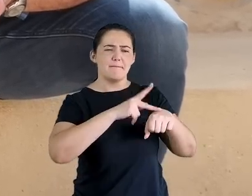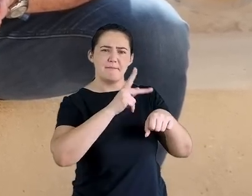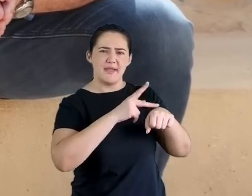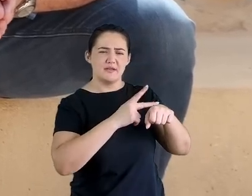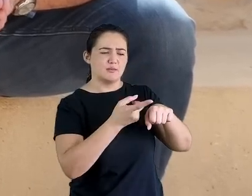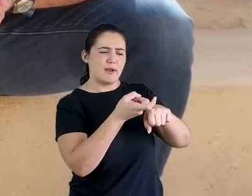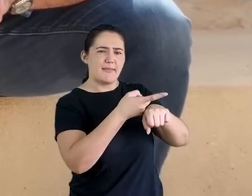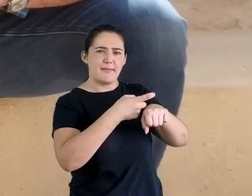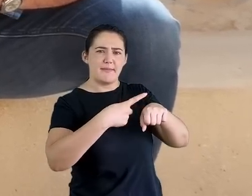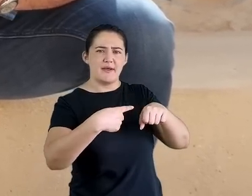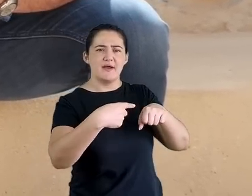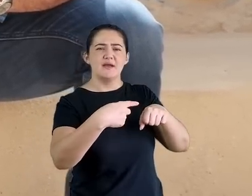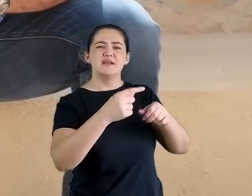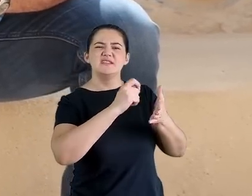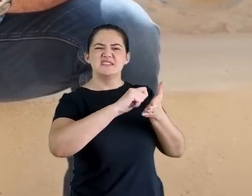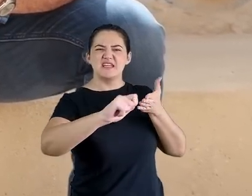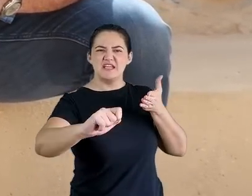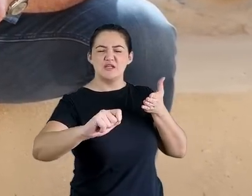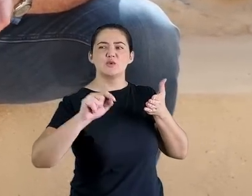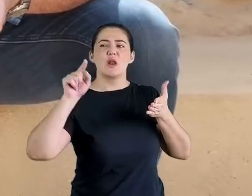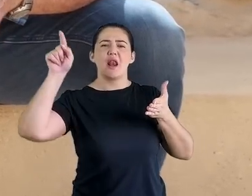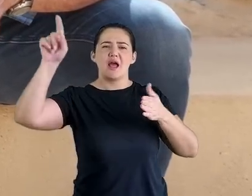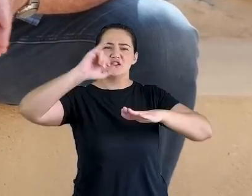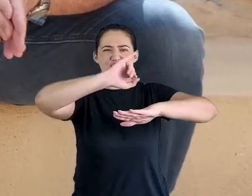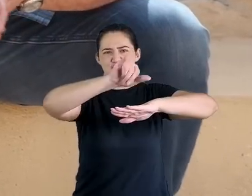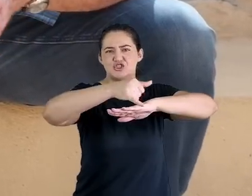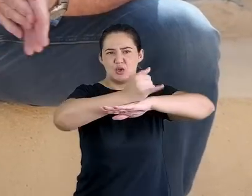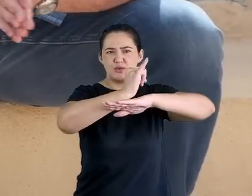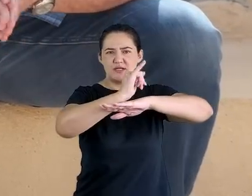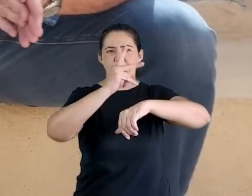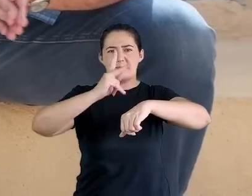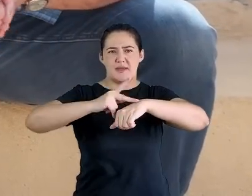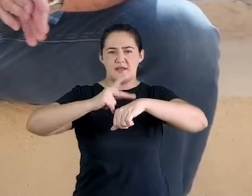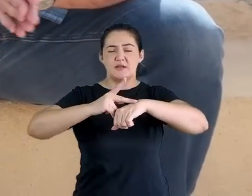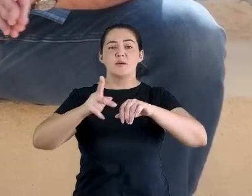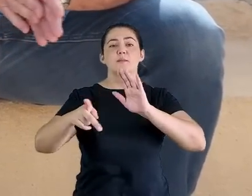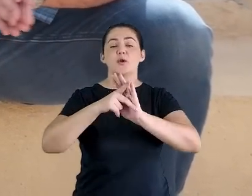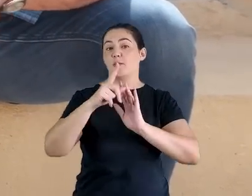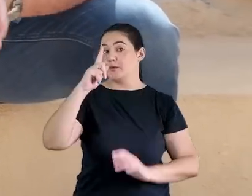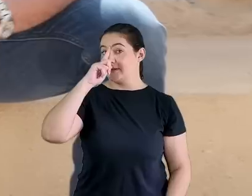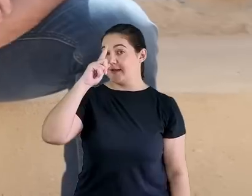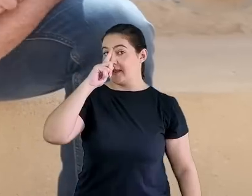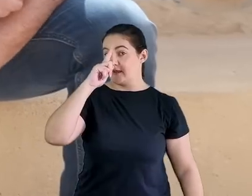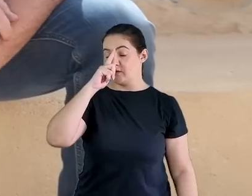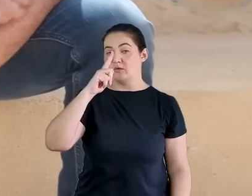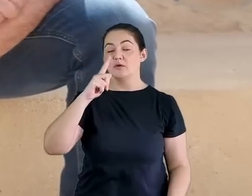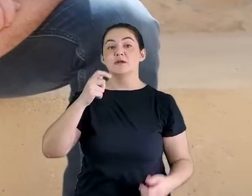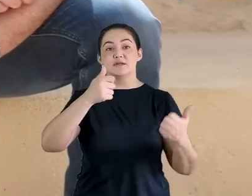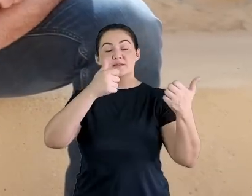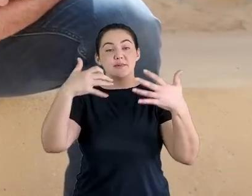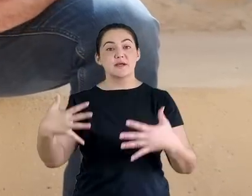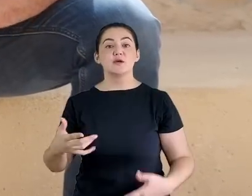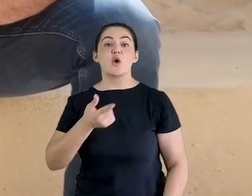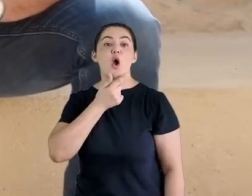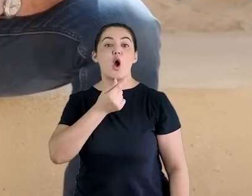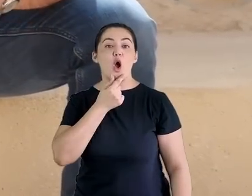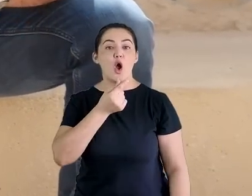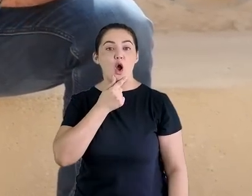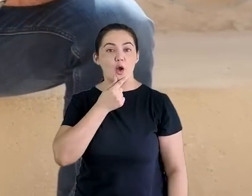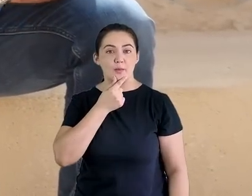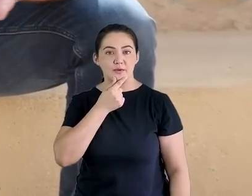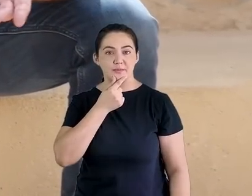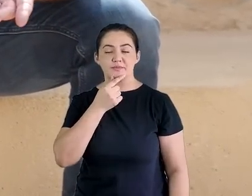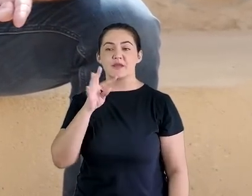Jerusalém, escrita em grego, mencionando o nome de um homem que era Teódoto, cujo título era chefe